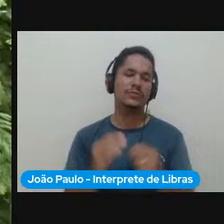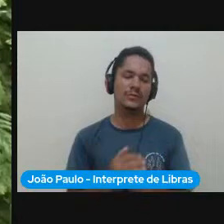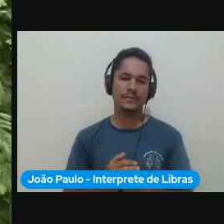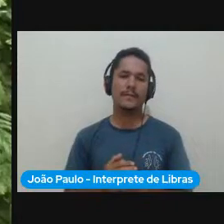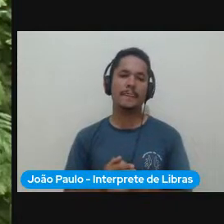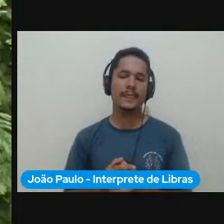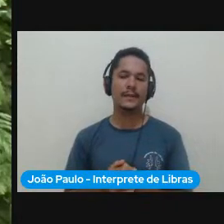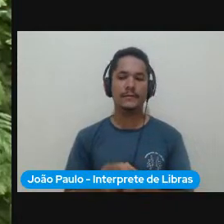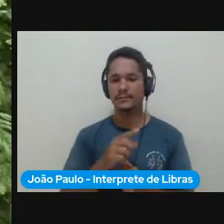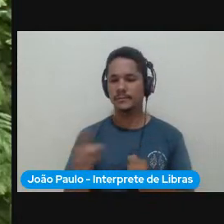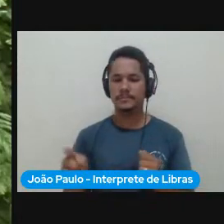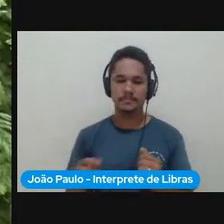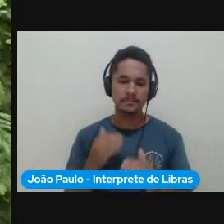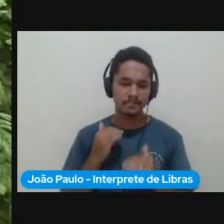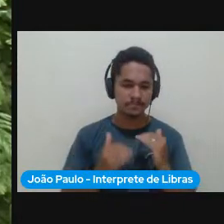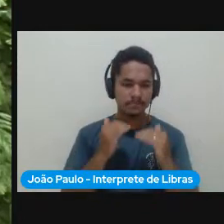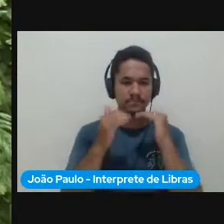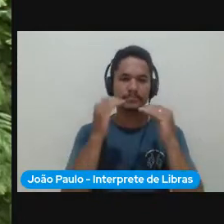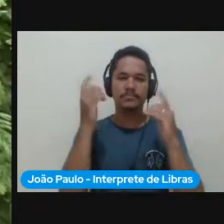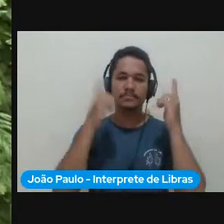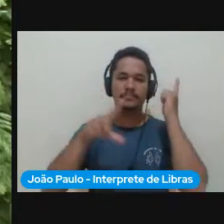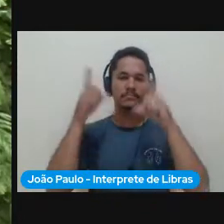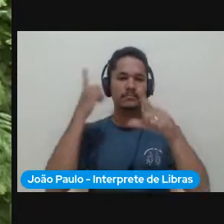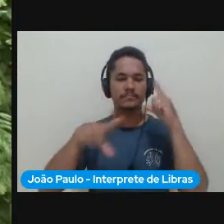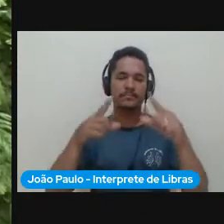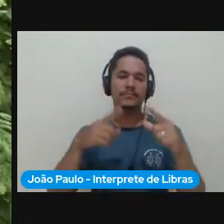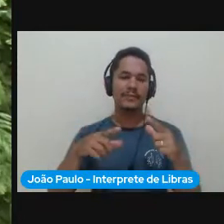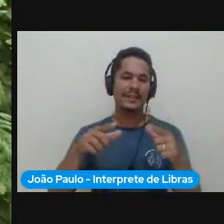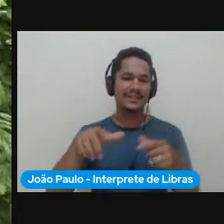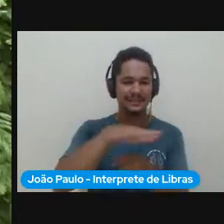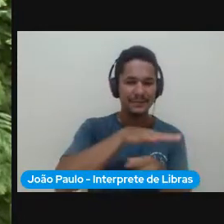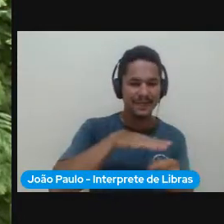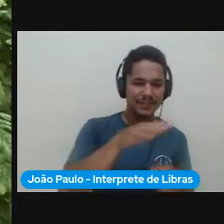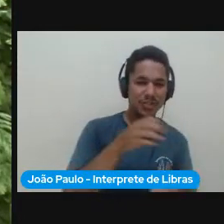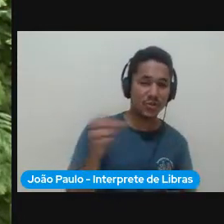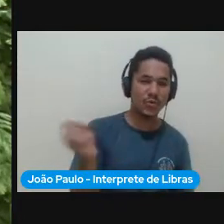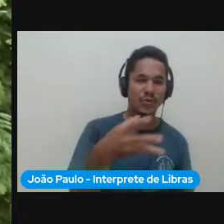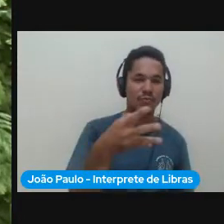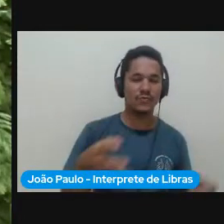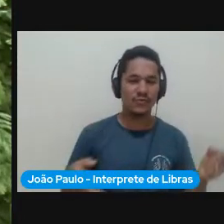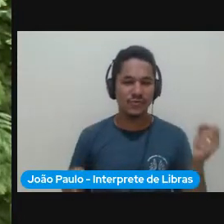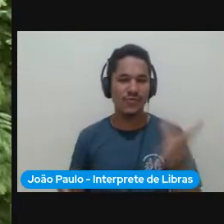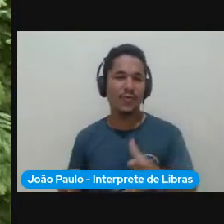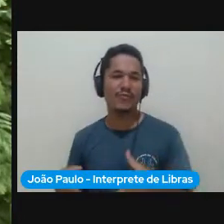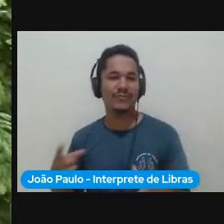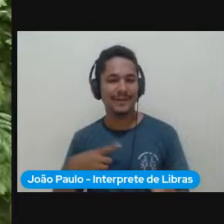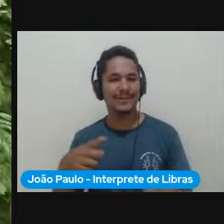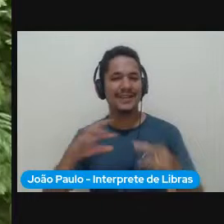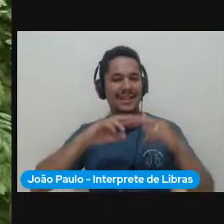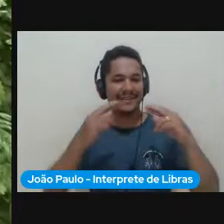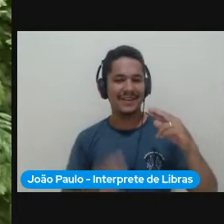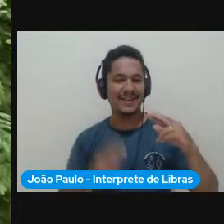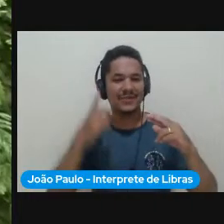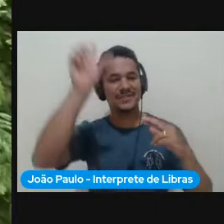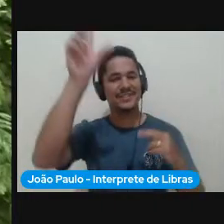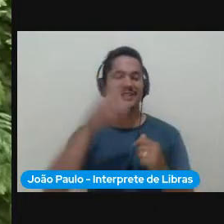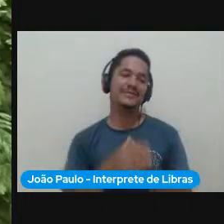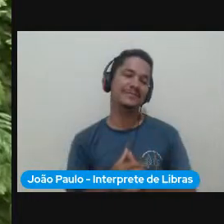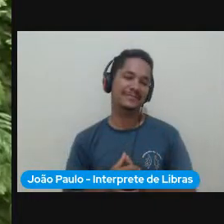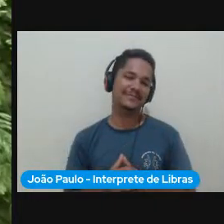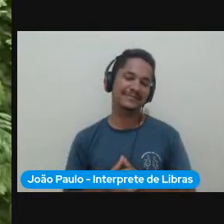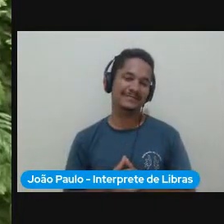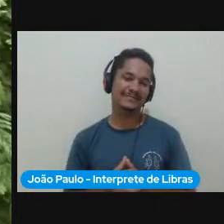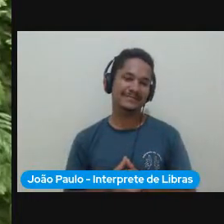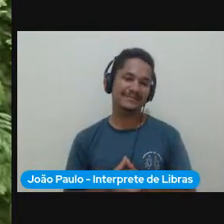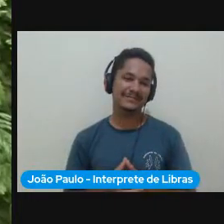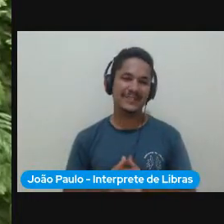novos voos, né? Que você conquiste novos espaços e, sobretudo, que você se torne referência. A partir de todo esse movimento que eu